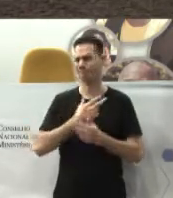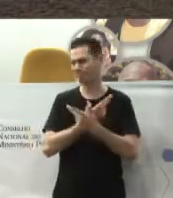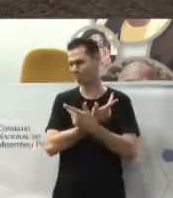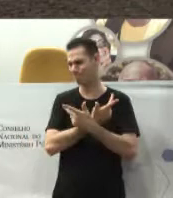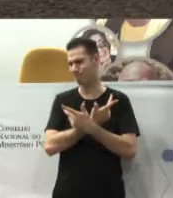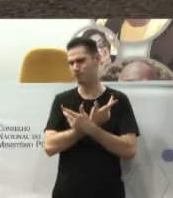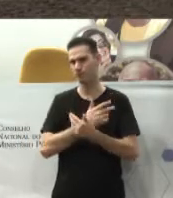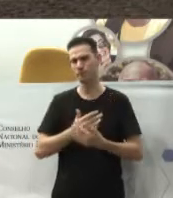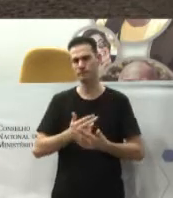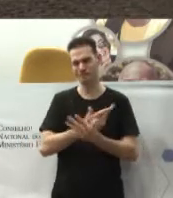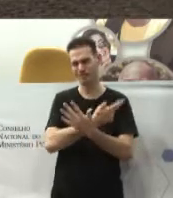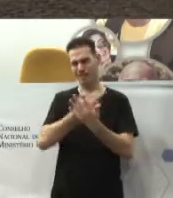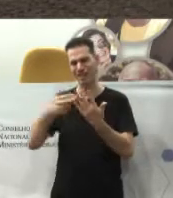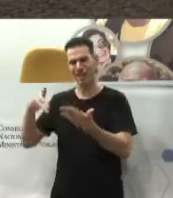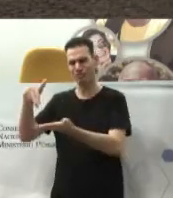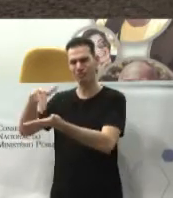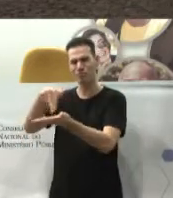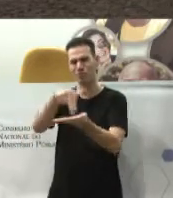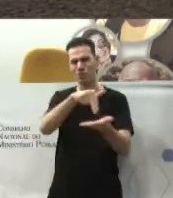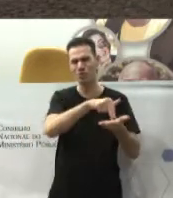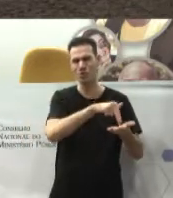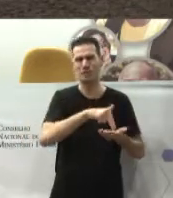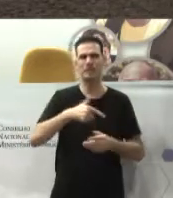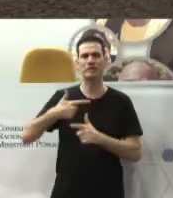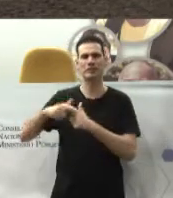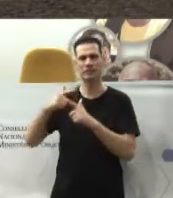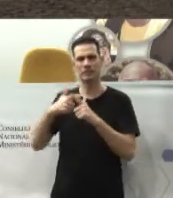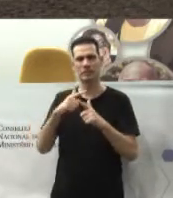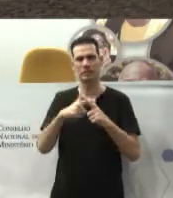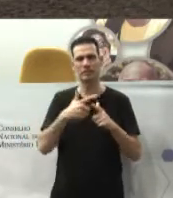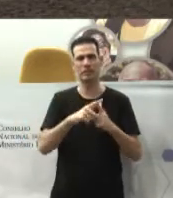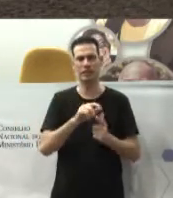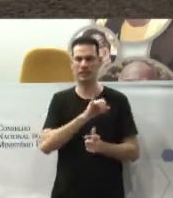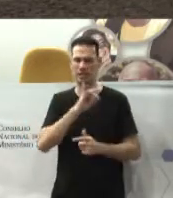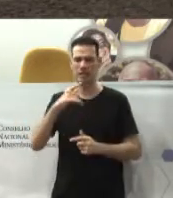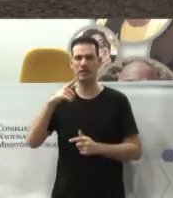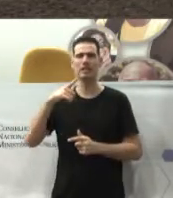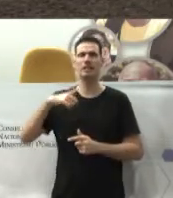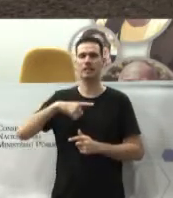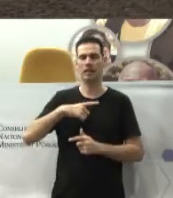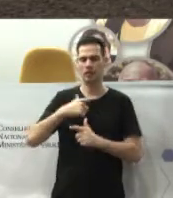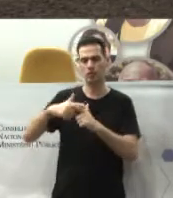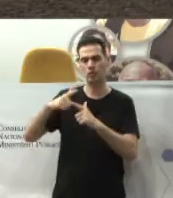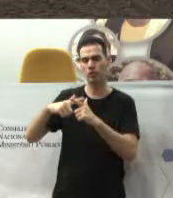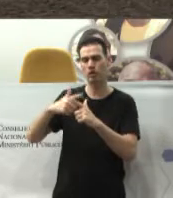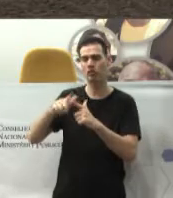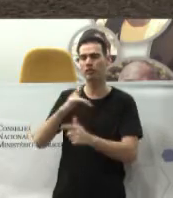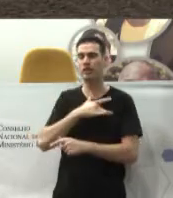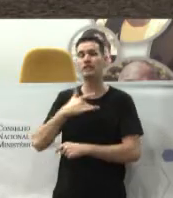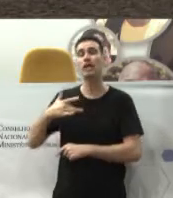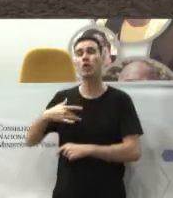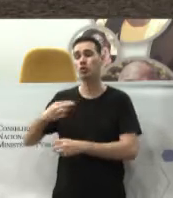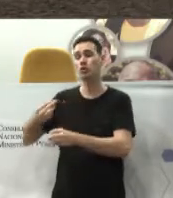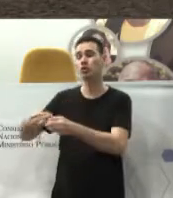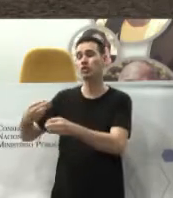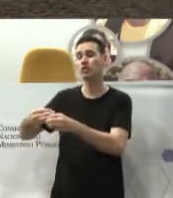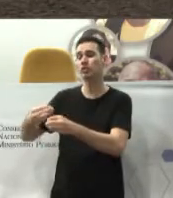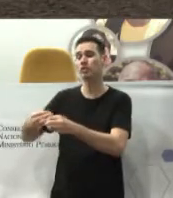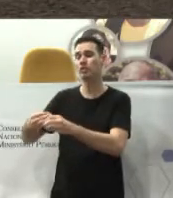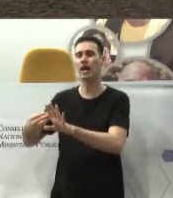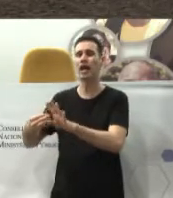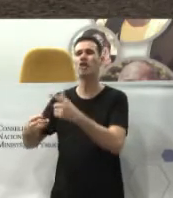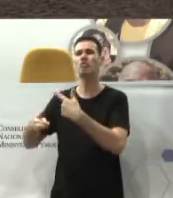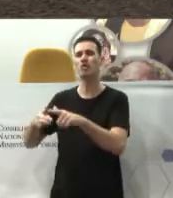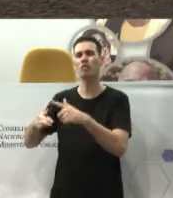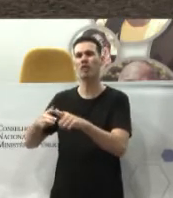vários núcleos problemáticos. Quando você tem um problema na saúde no município, usualmente o problema não está só na